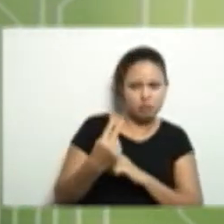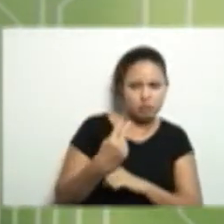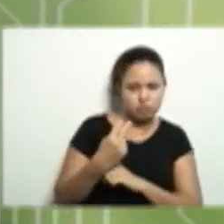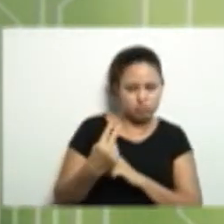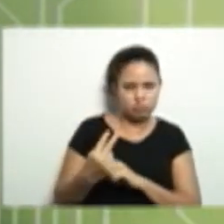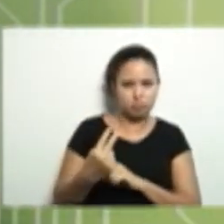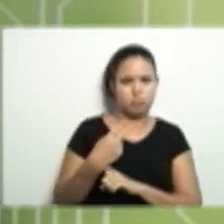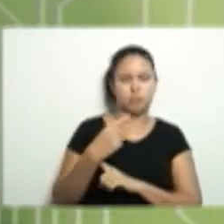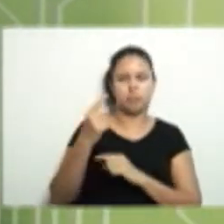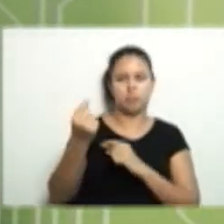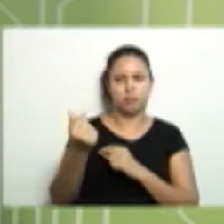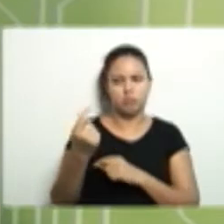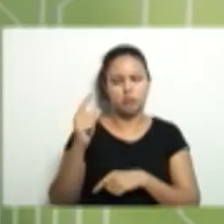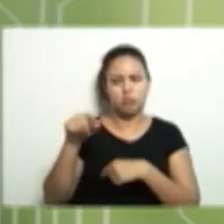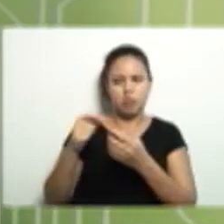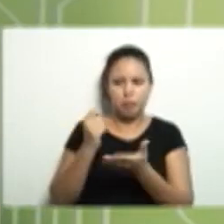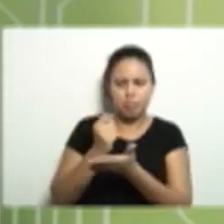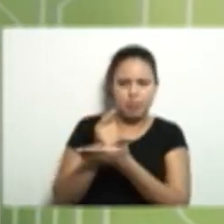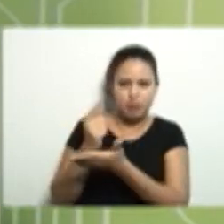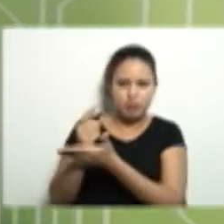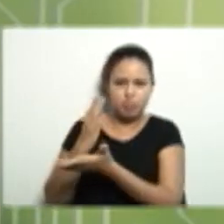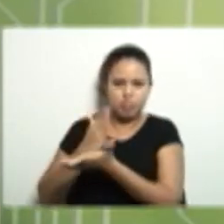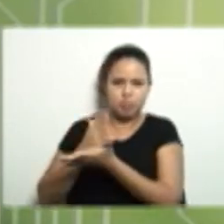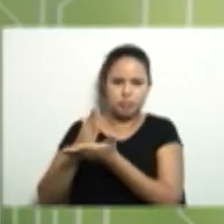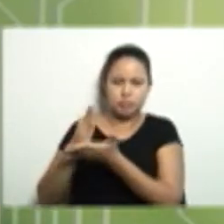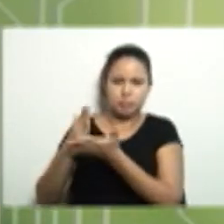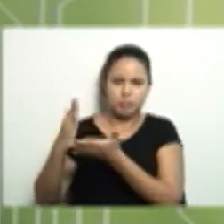depois disso a gente vai pagar às vezes o financiamento com taxas de